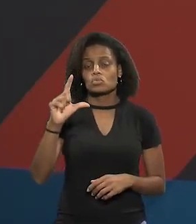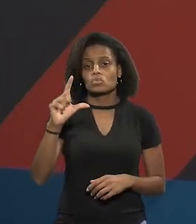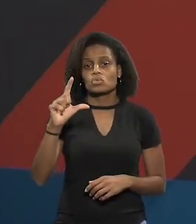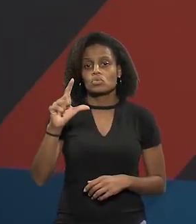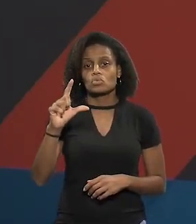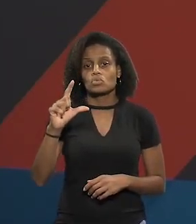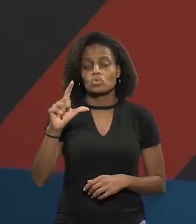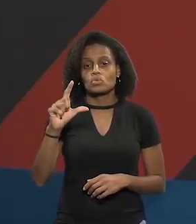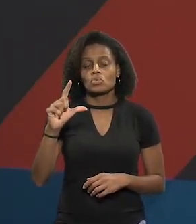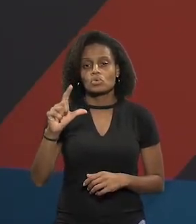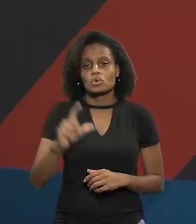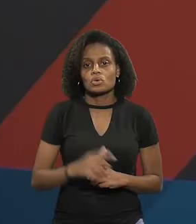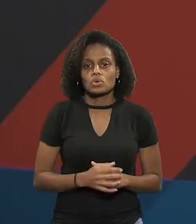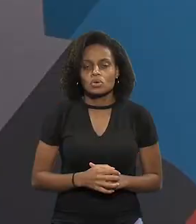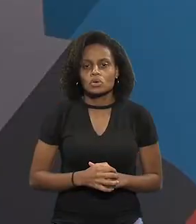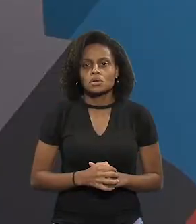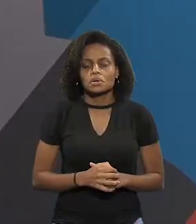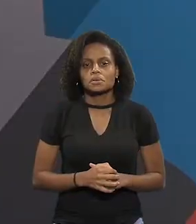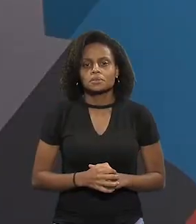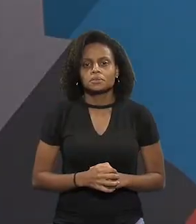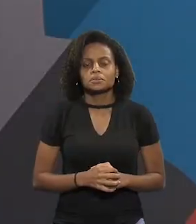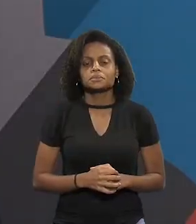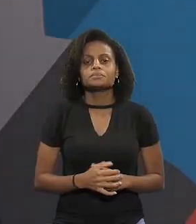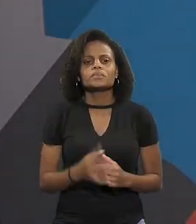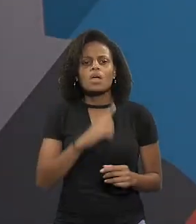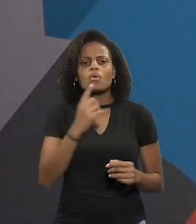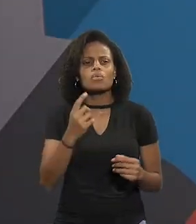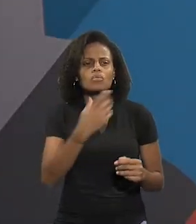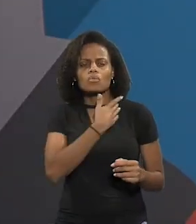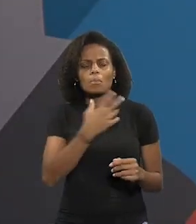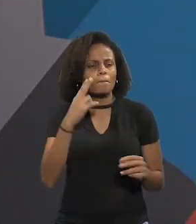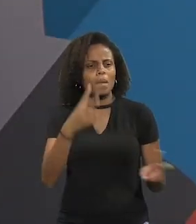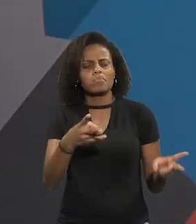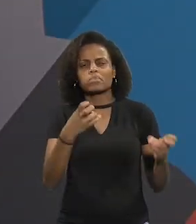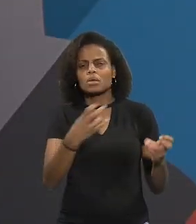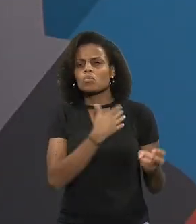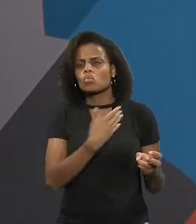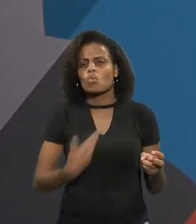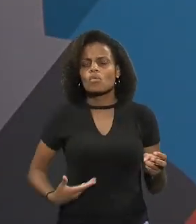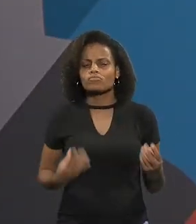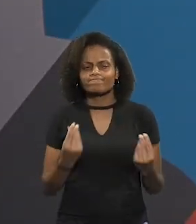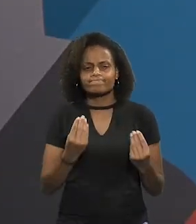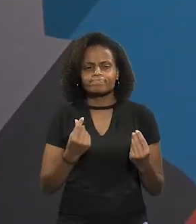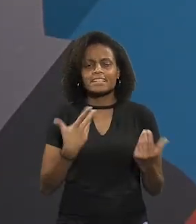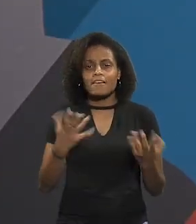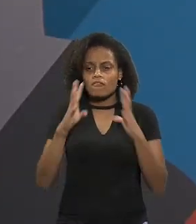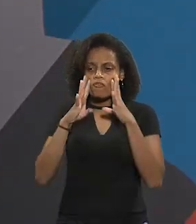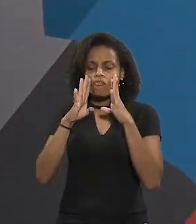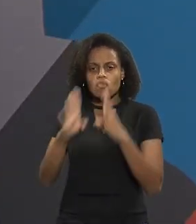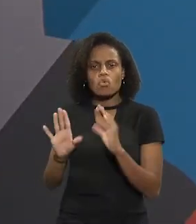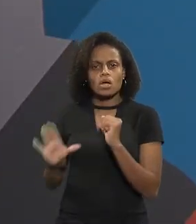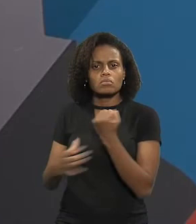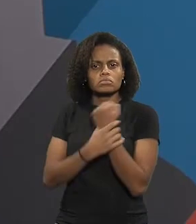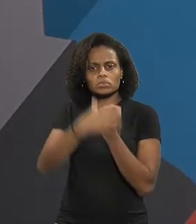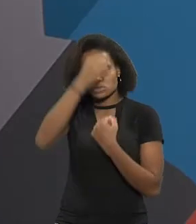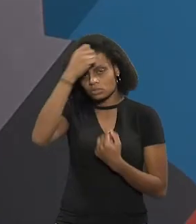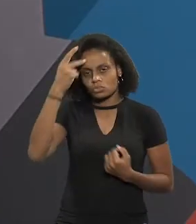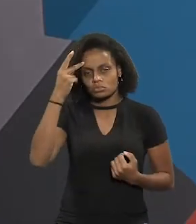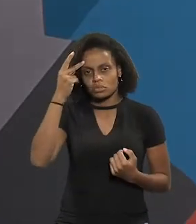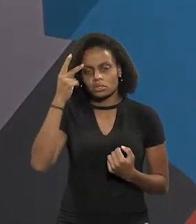senhor pedia bastante aqui na casa. Né? Eu percebo uma sensibilidade do governo do Estado hoje, efetivamente, de focar na segurança